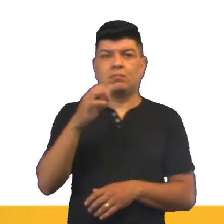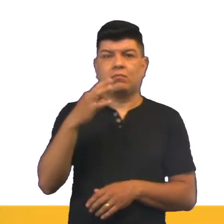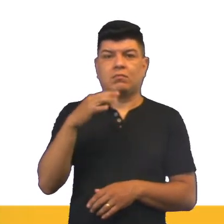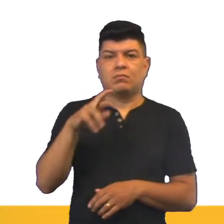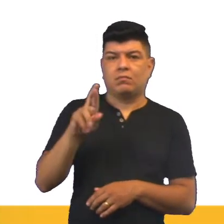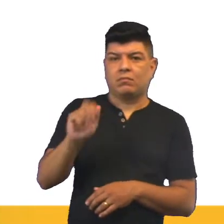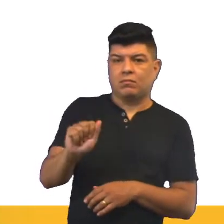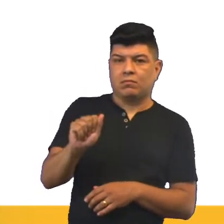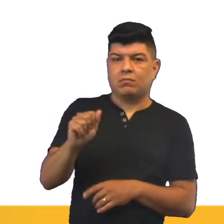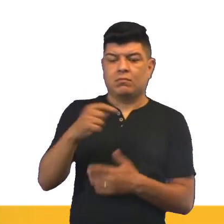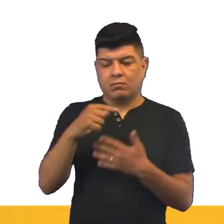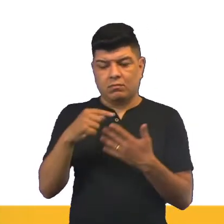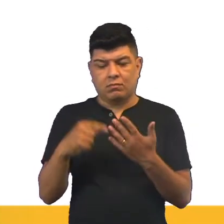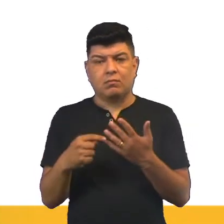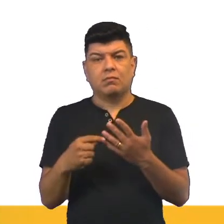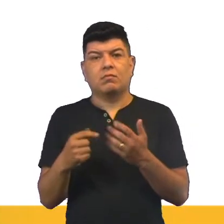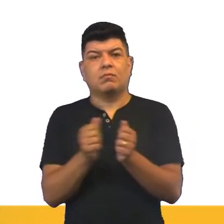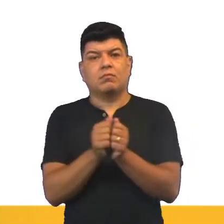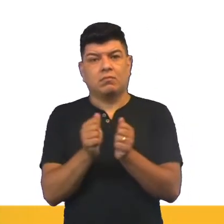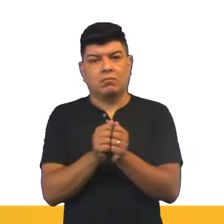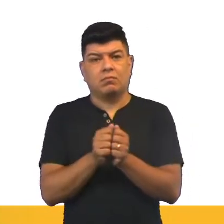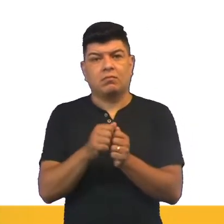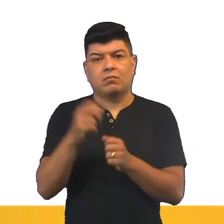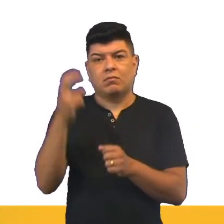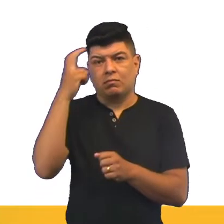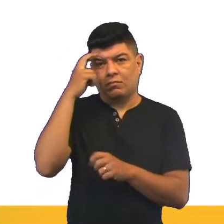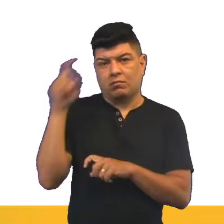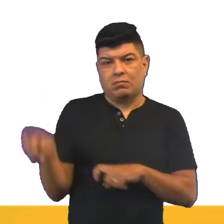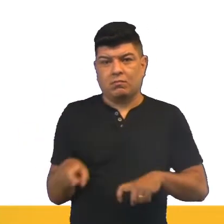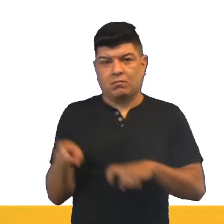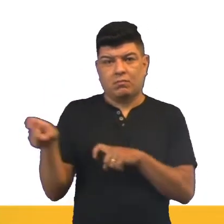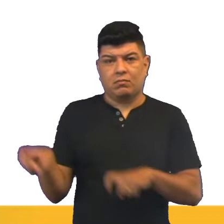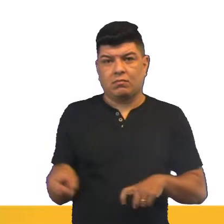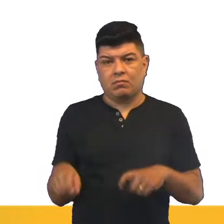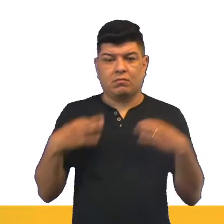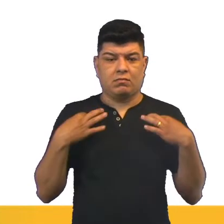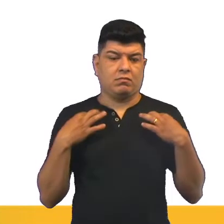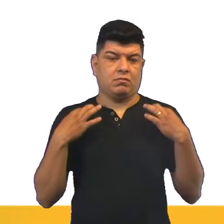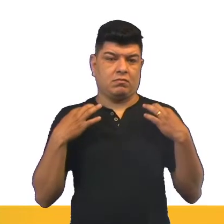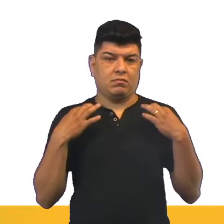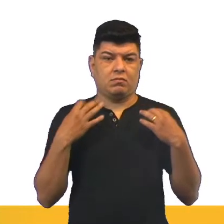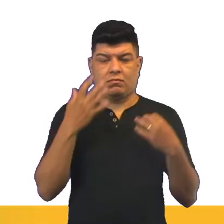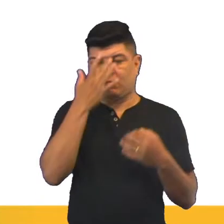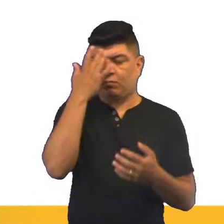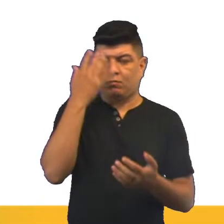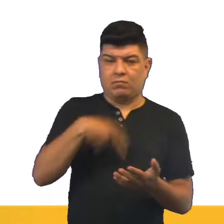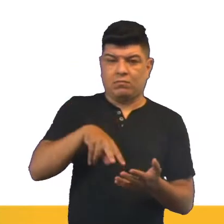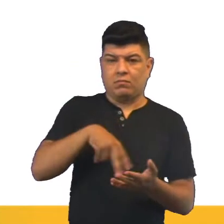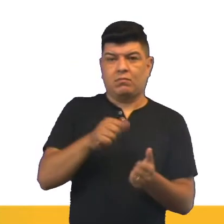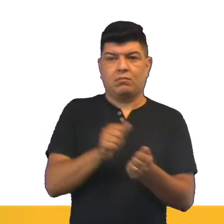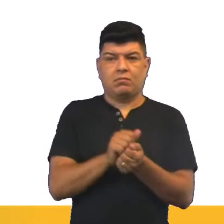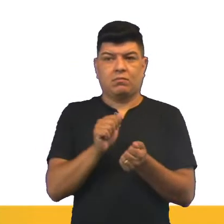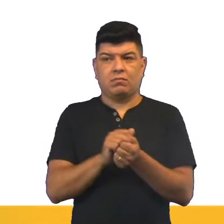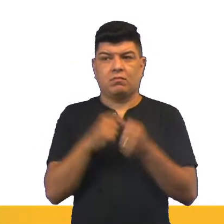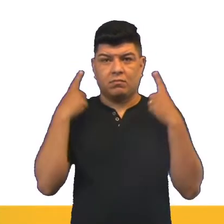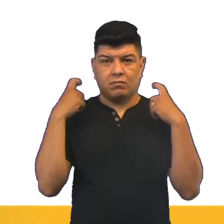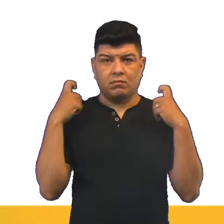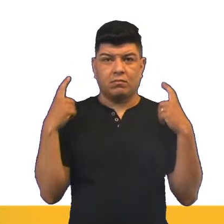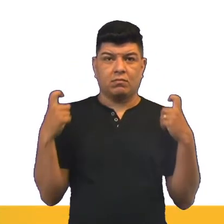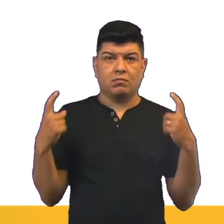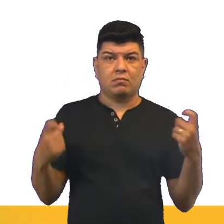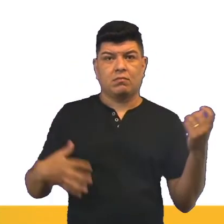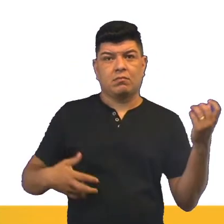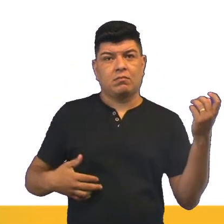muitos elementos ligados à cultura caipira, caracterizada pelo figurino dos dançarinos acompanhados ao som